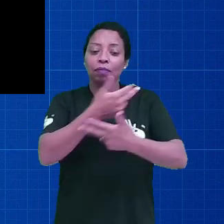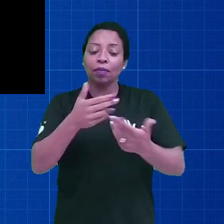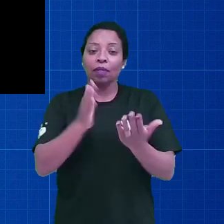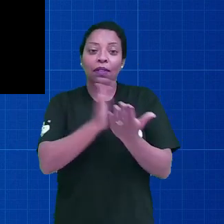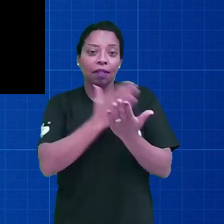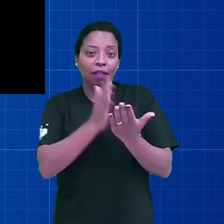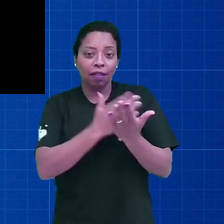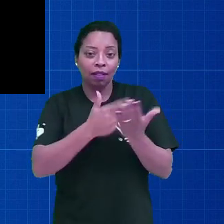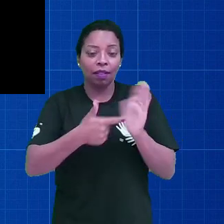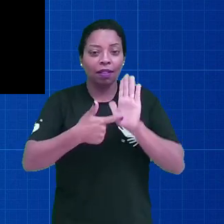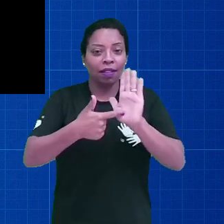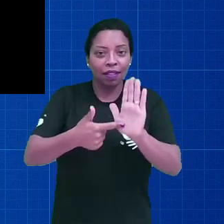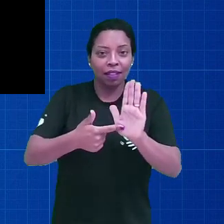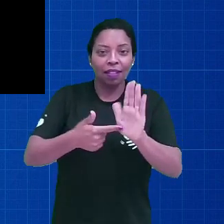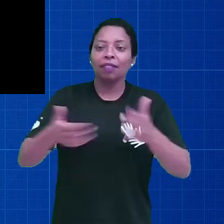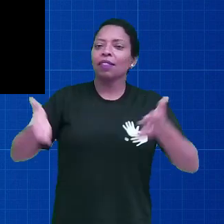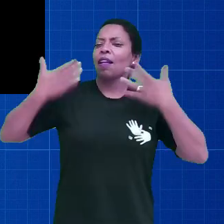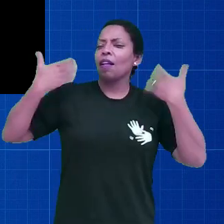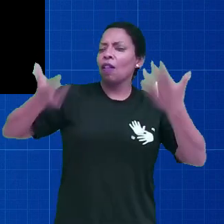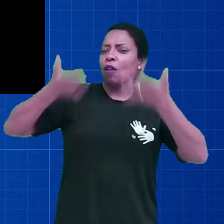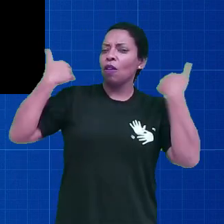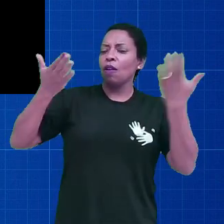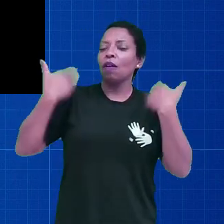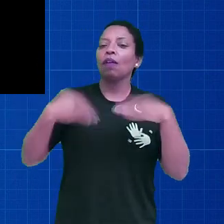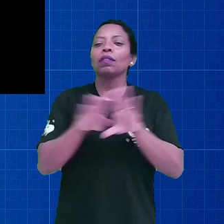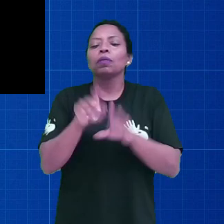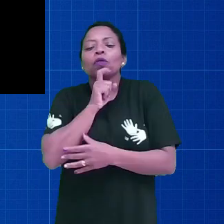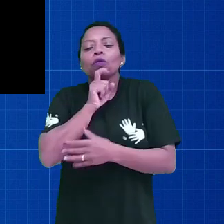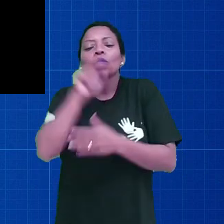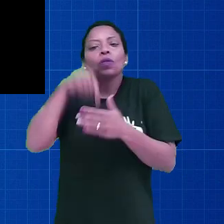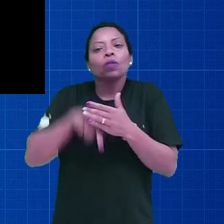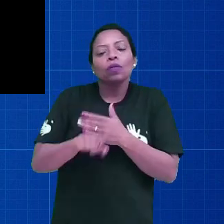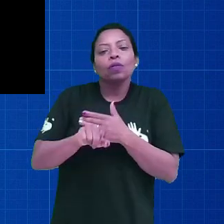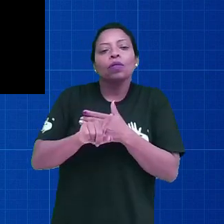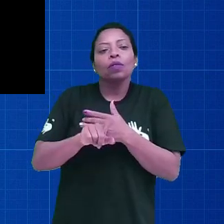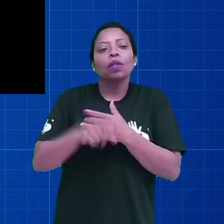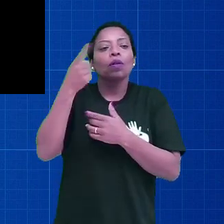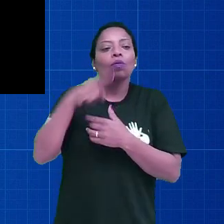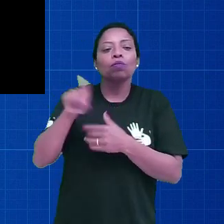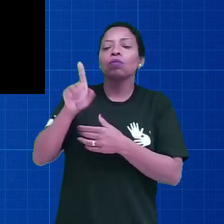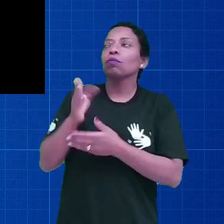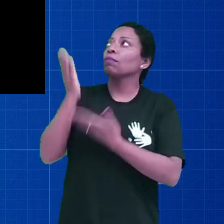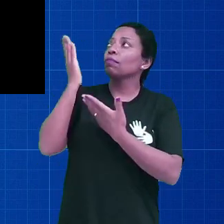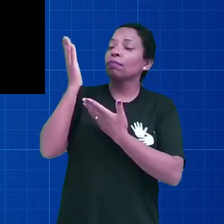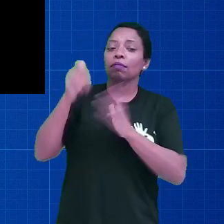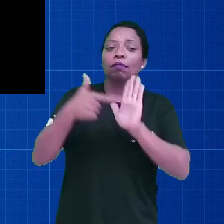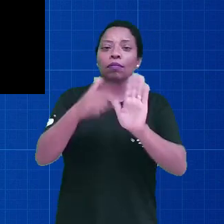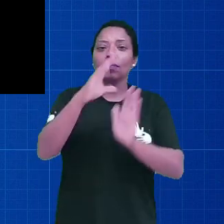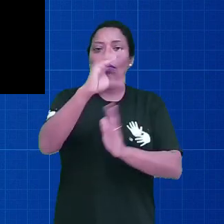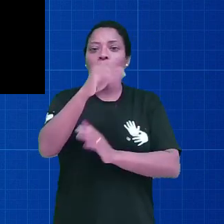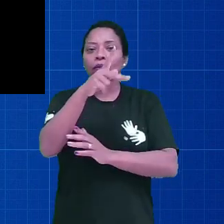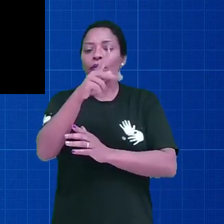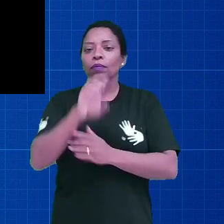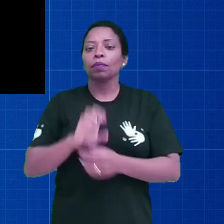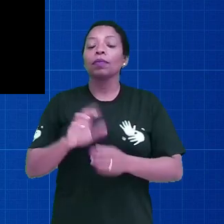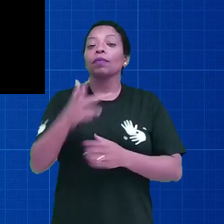capas indicando as temperaturas mais altas como mais baixas, a última aí relacionada à